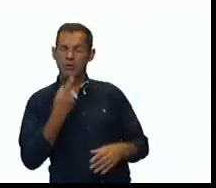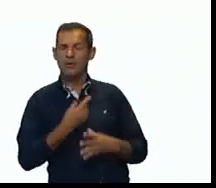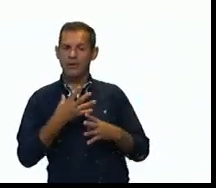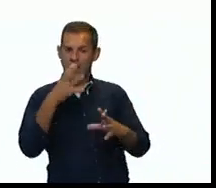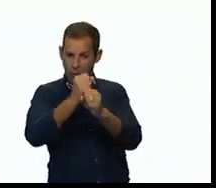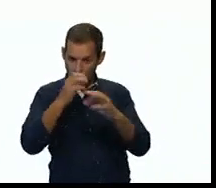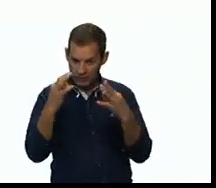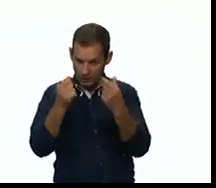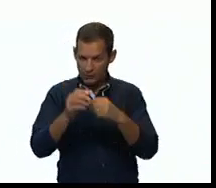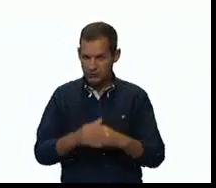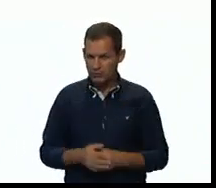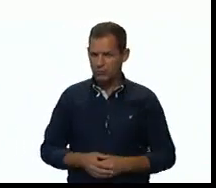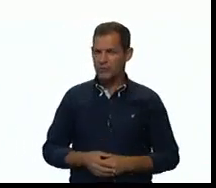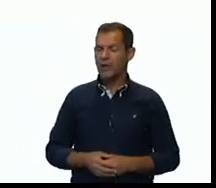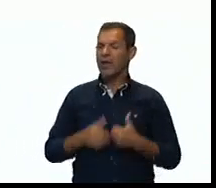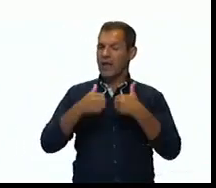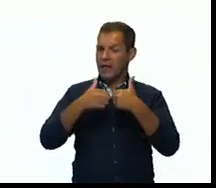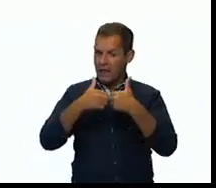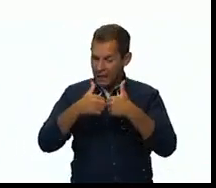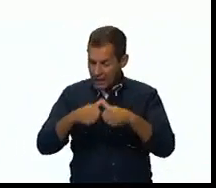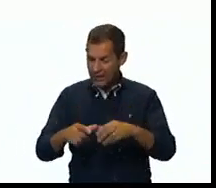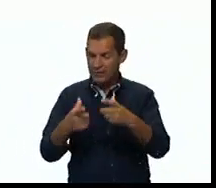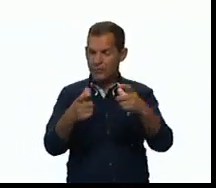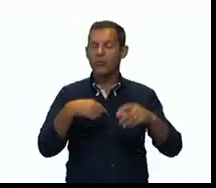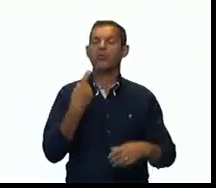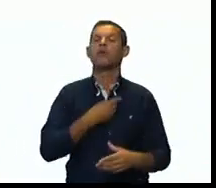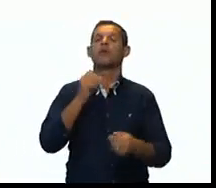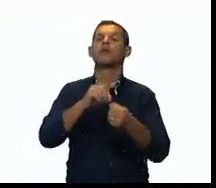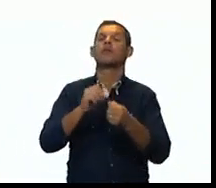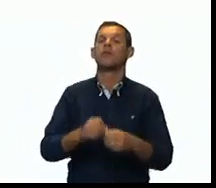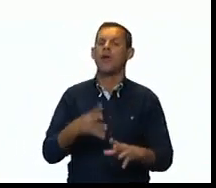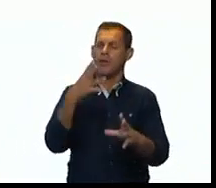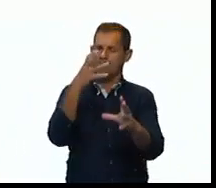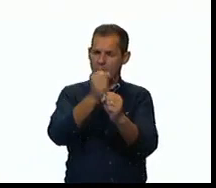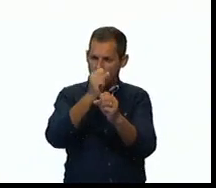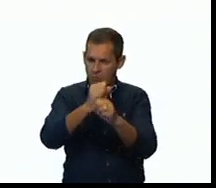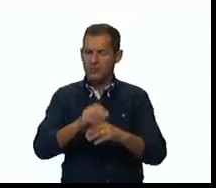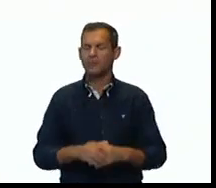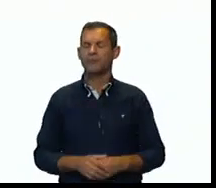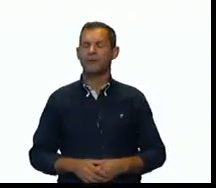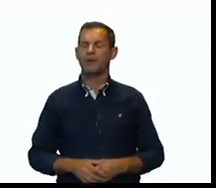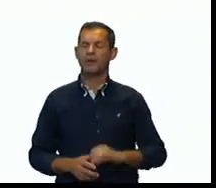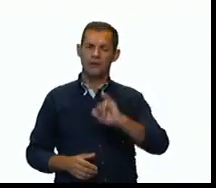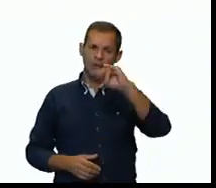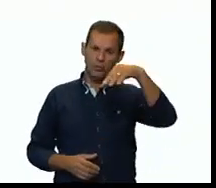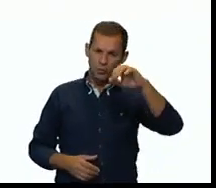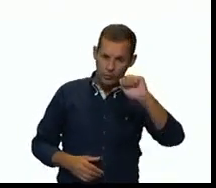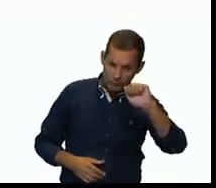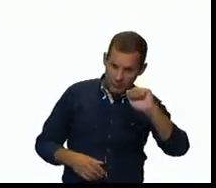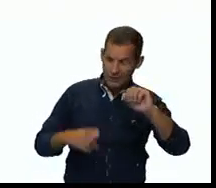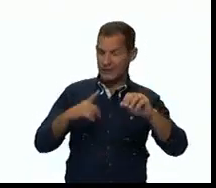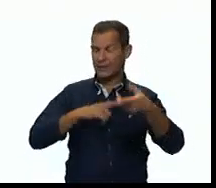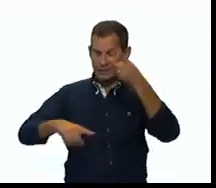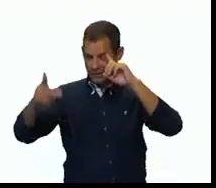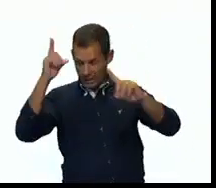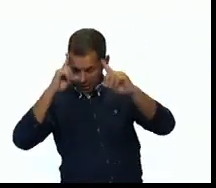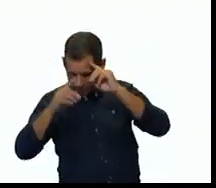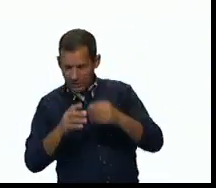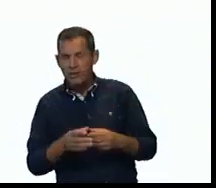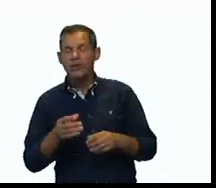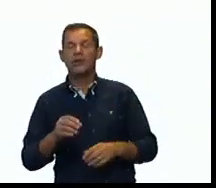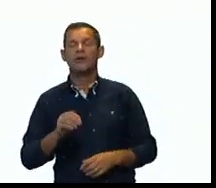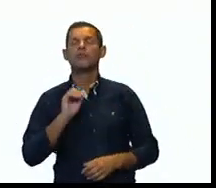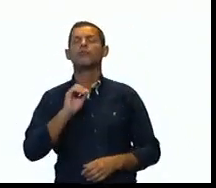toda essa área aqui. Como que a gente faz esse cálculo, né? Riemann, ele teve uma ideia. O que